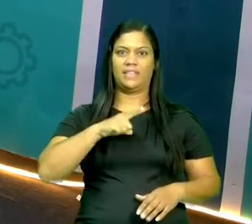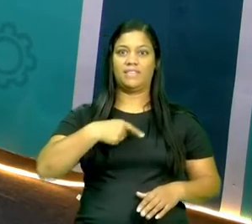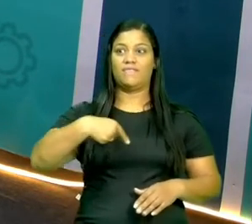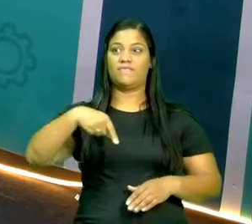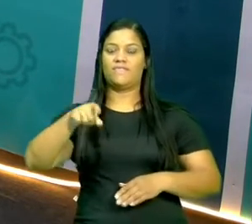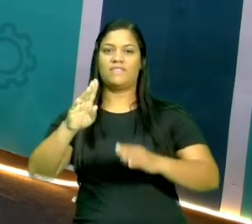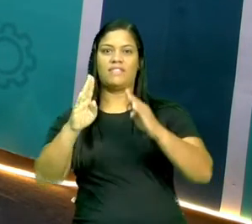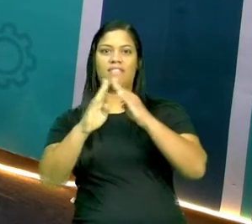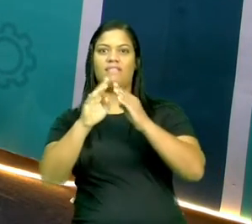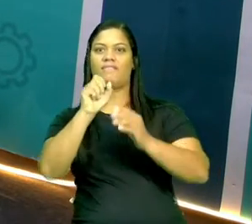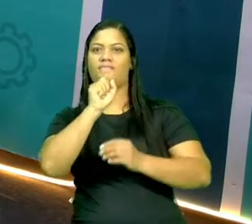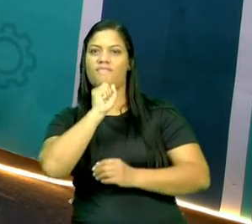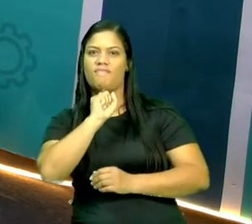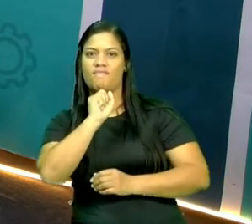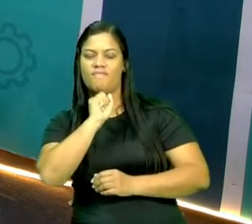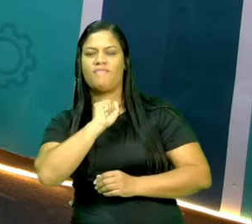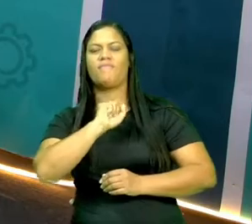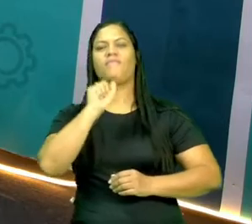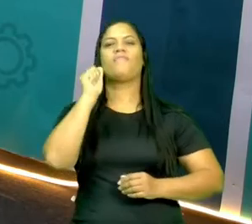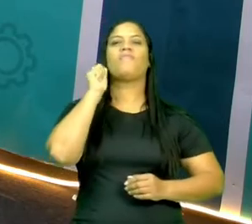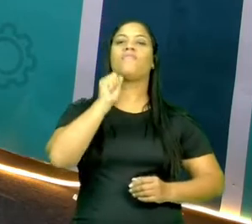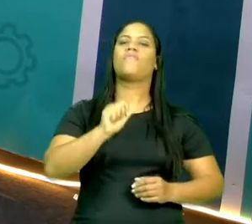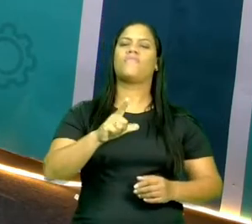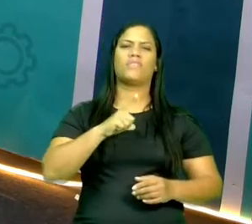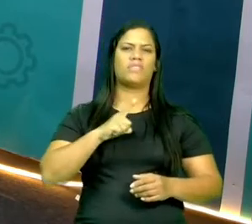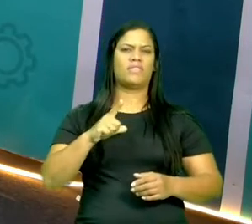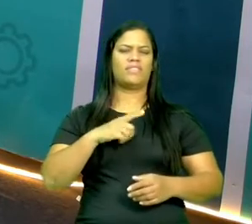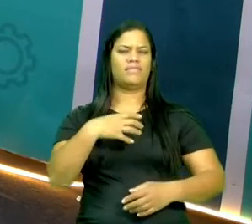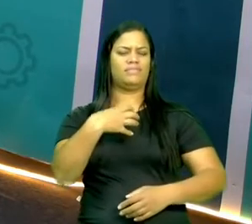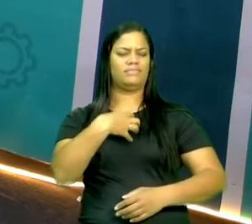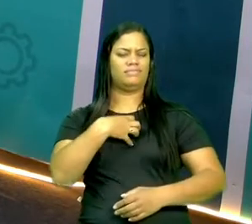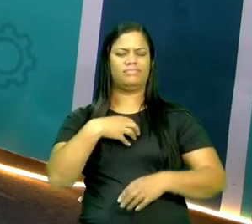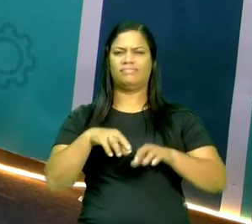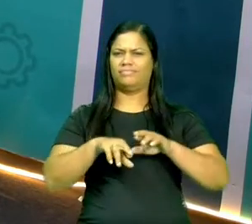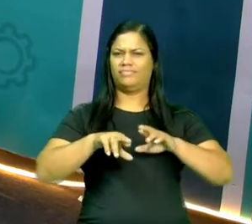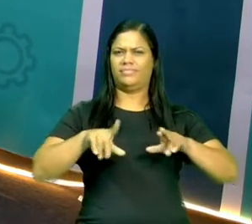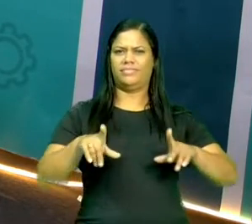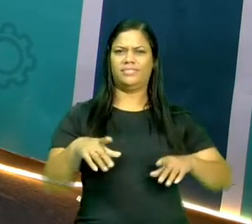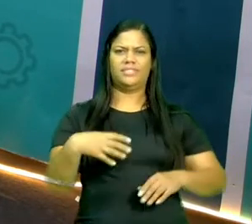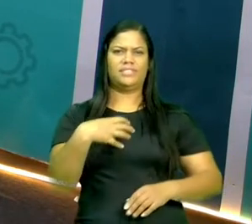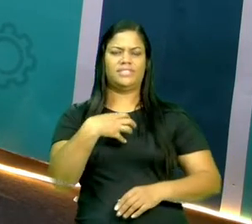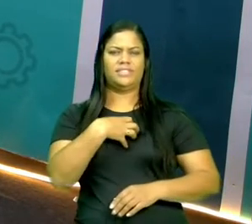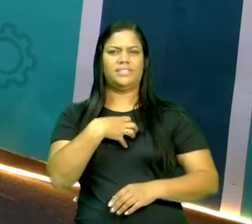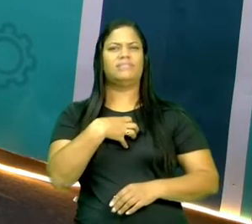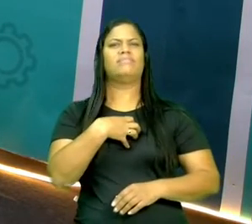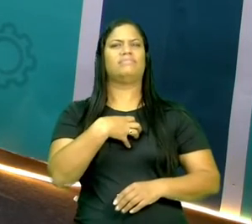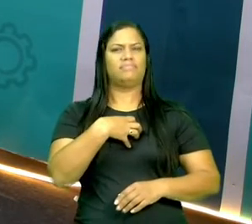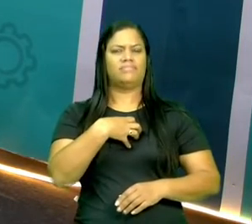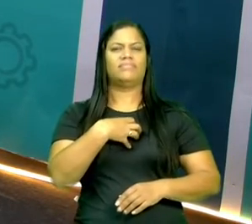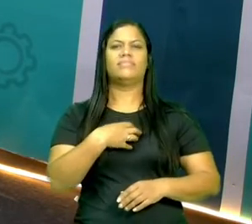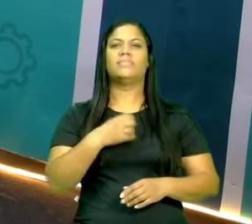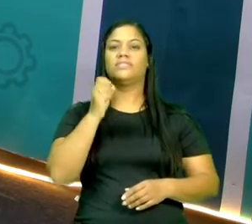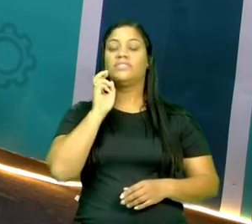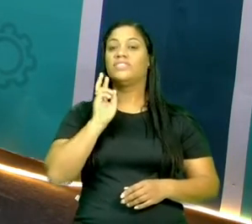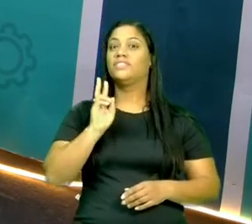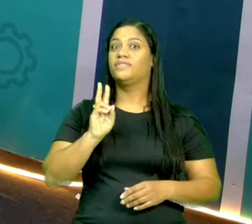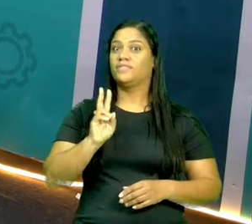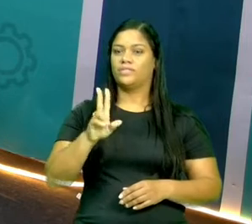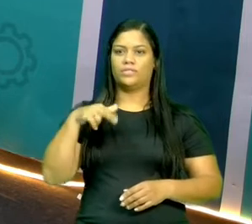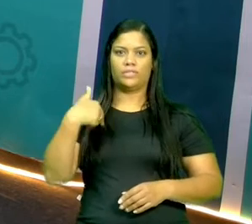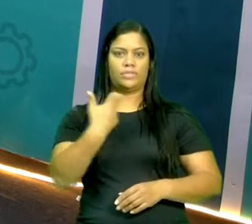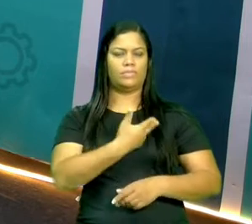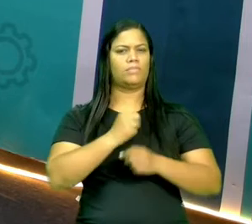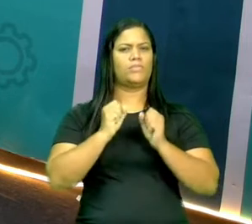da avó dela, que teve um monte de sensações, de sentimentos, né? A gente viu que